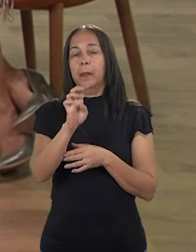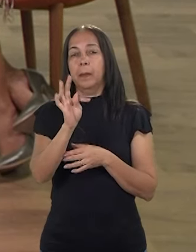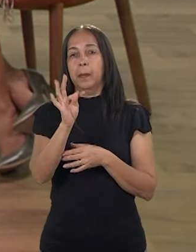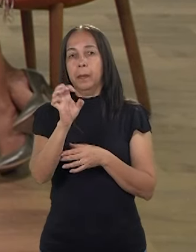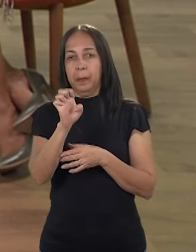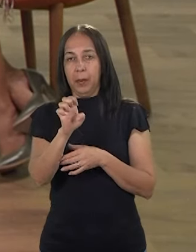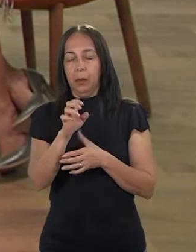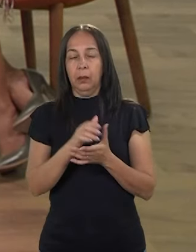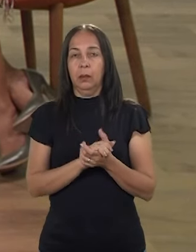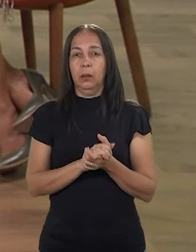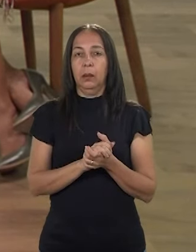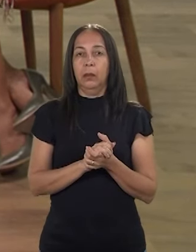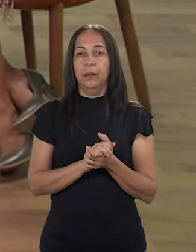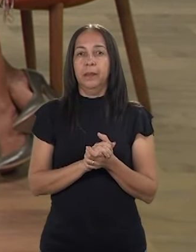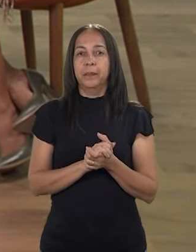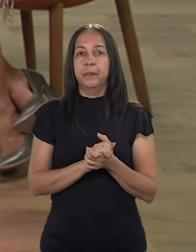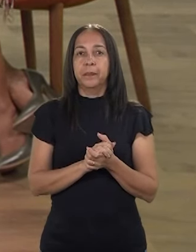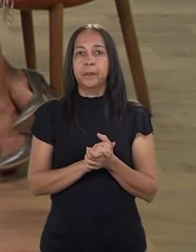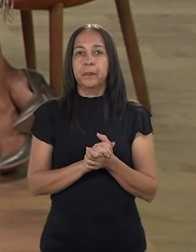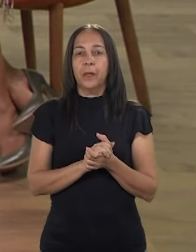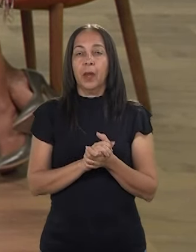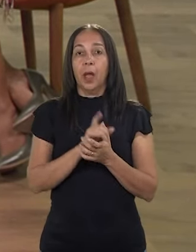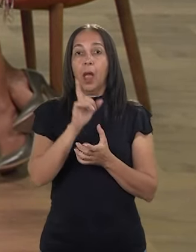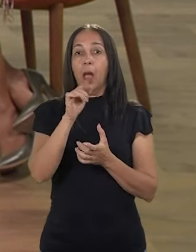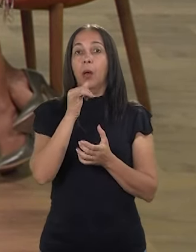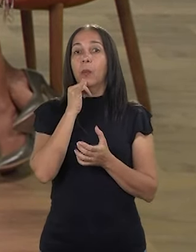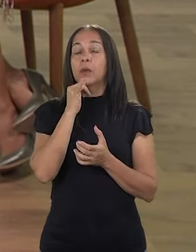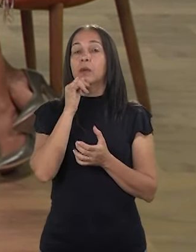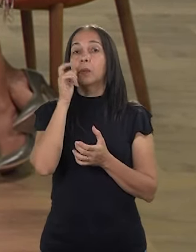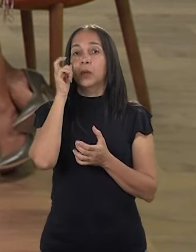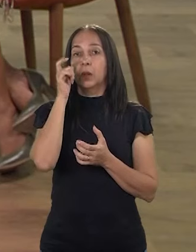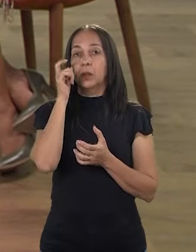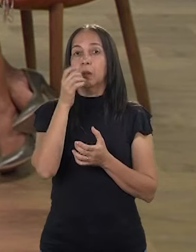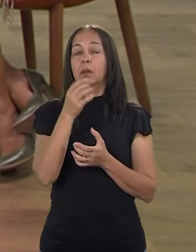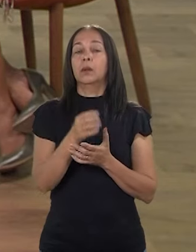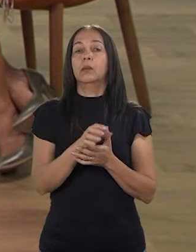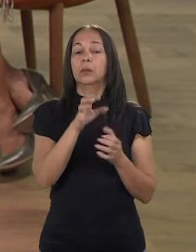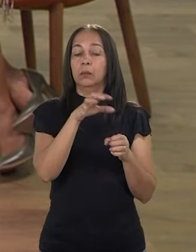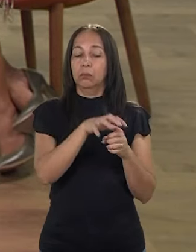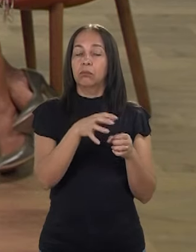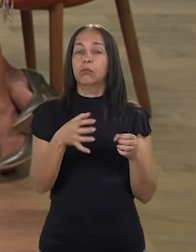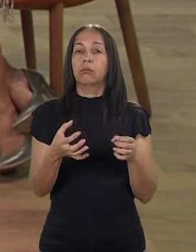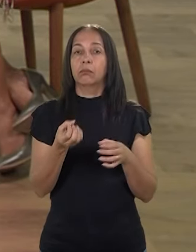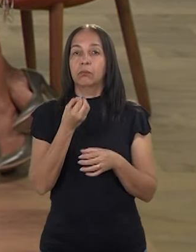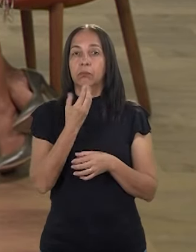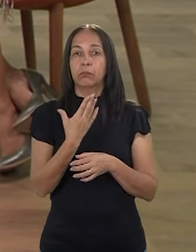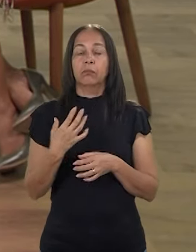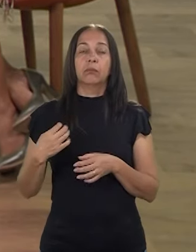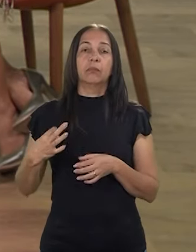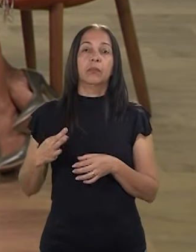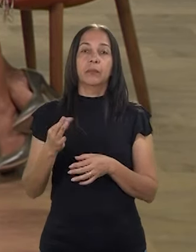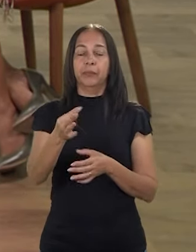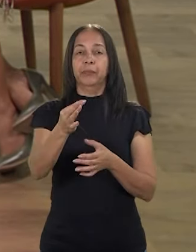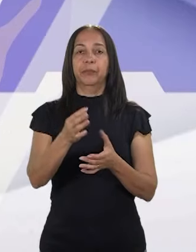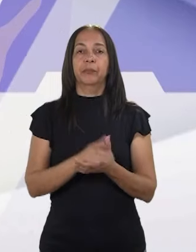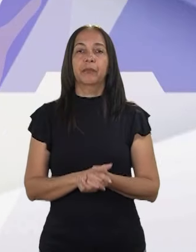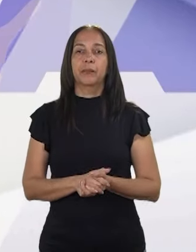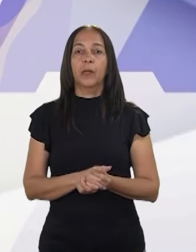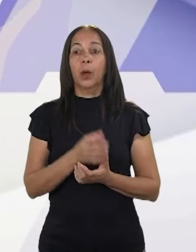também conhecido como Ile Aché ou chunar e é uma um exemplo interessante bem acabado de decolonização da